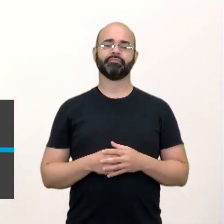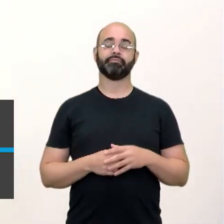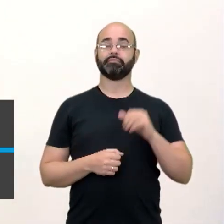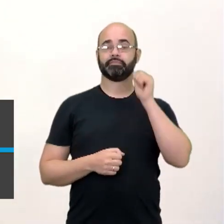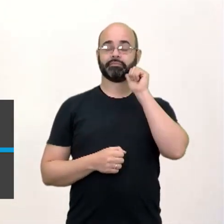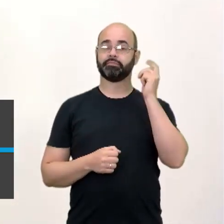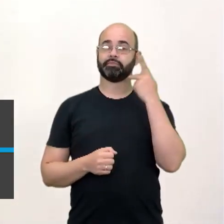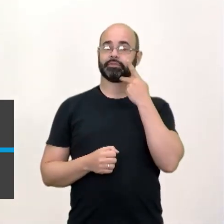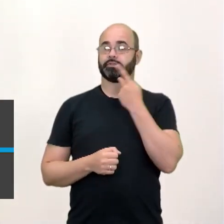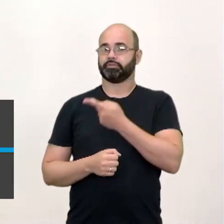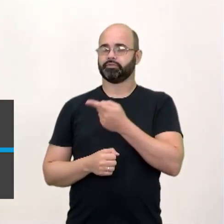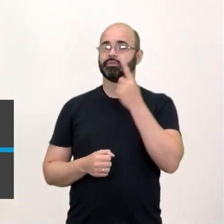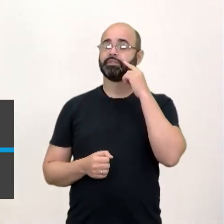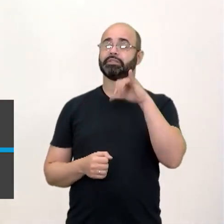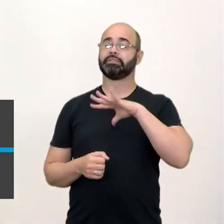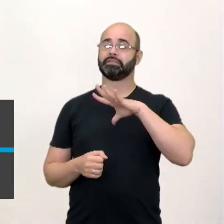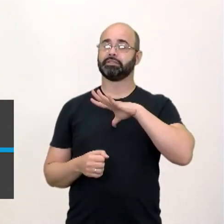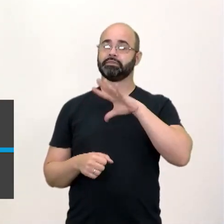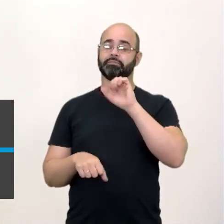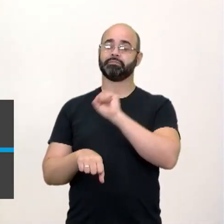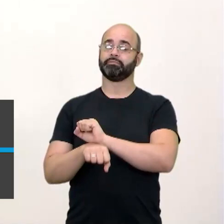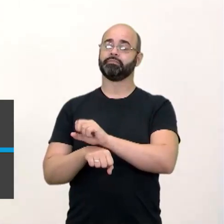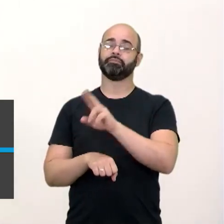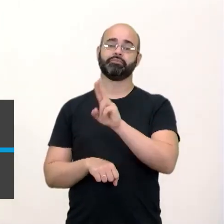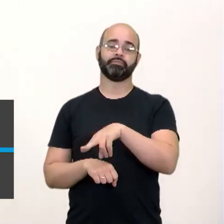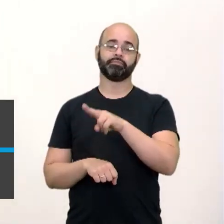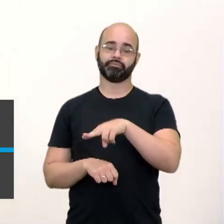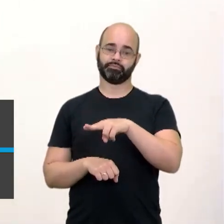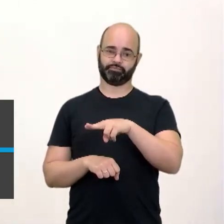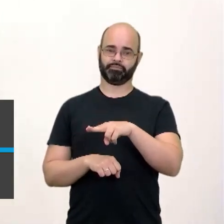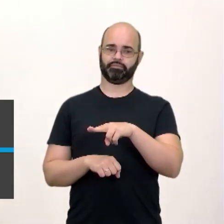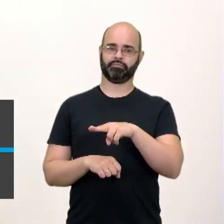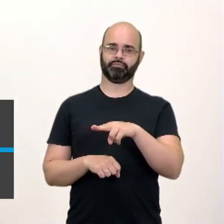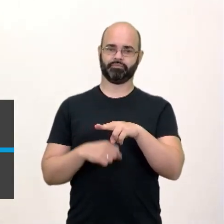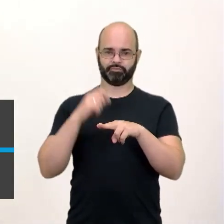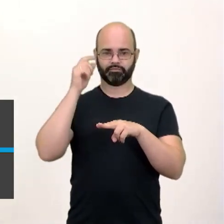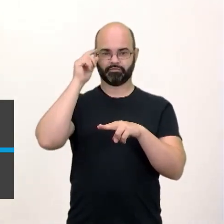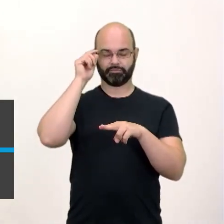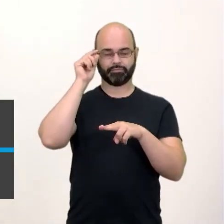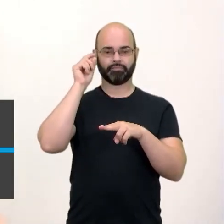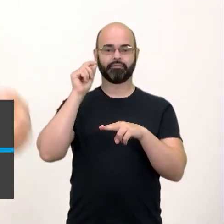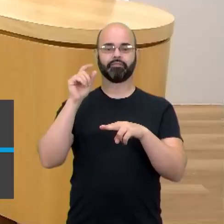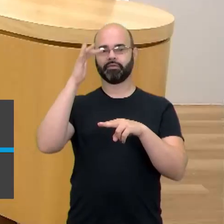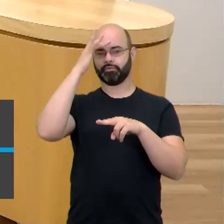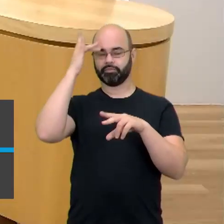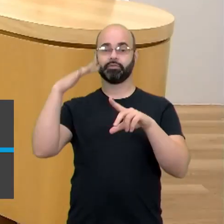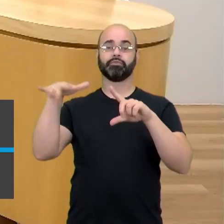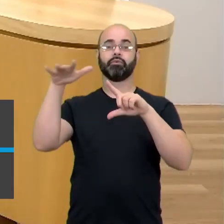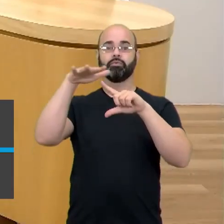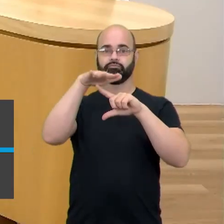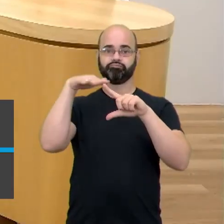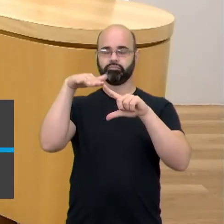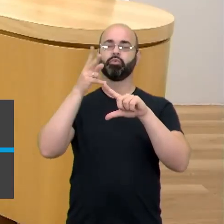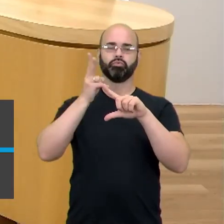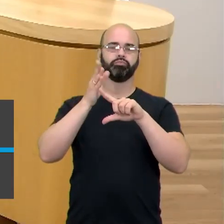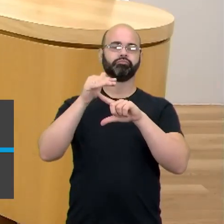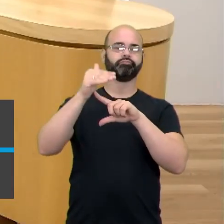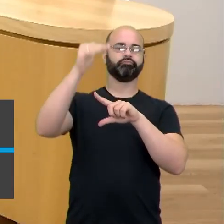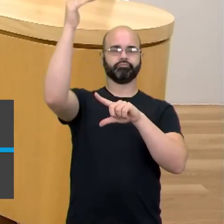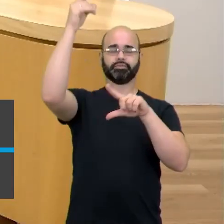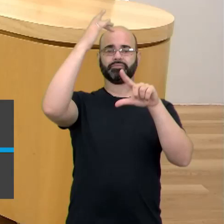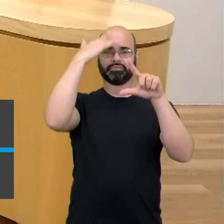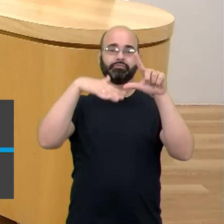a cidade não para e que o de cima sobe e o de baixo desce.